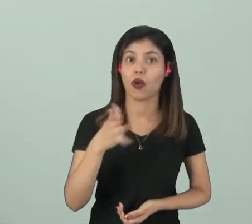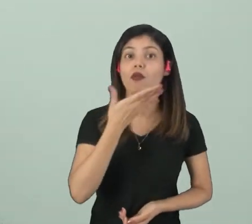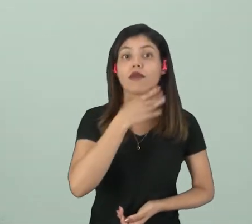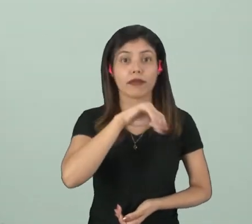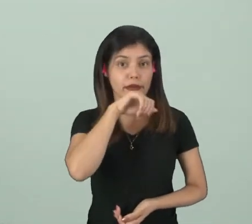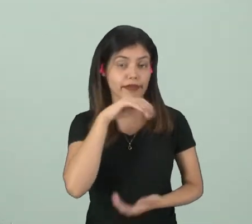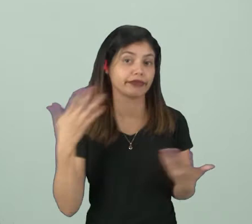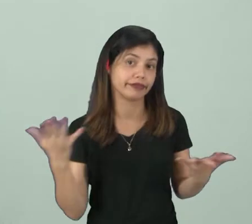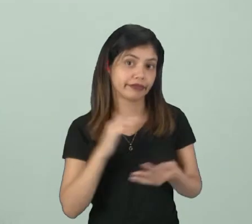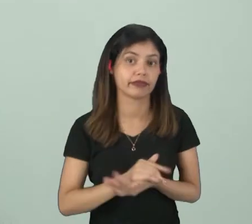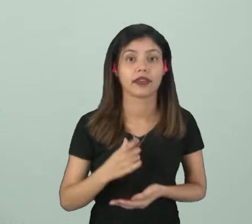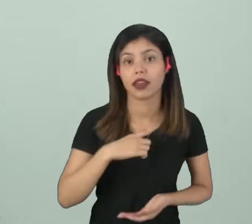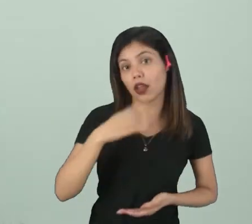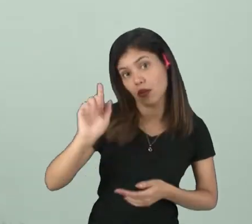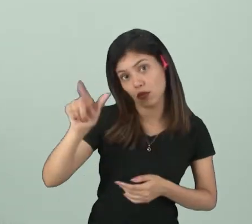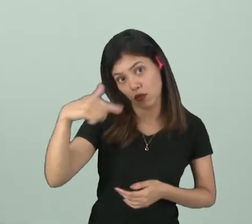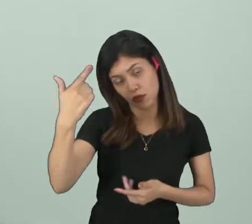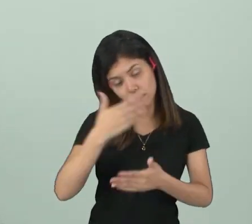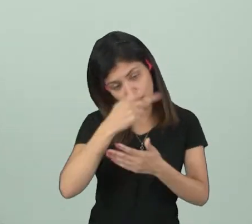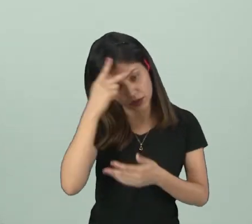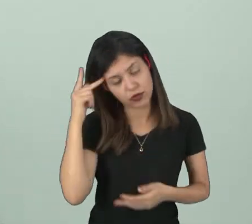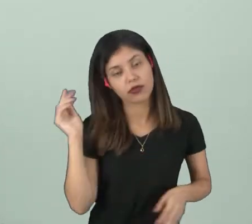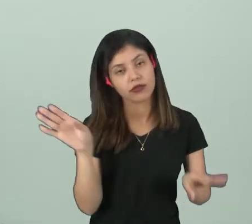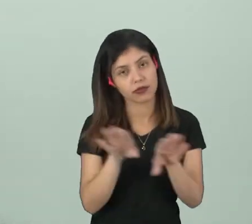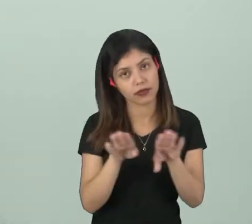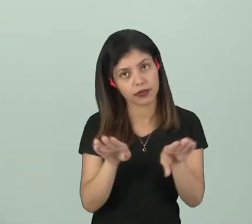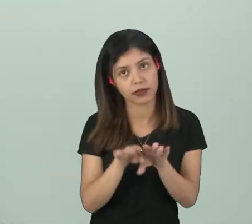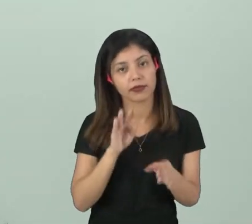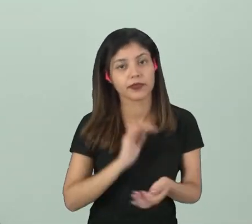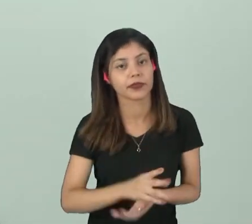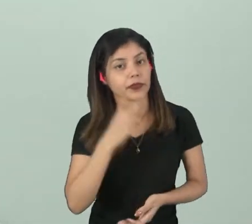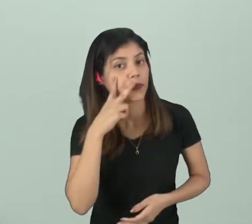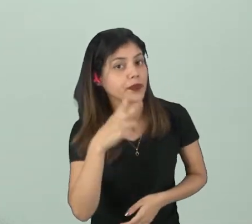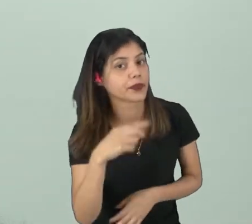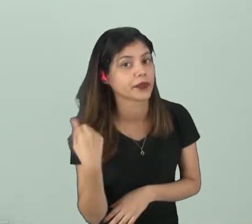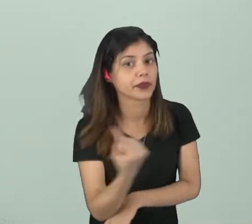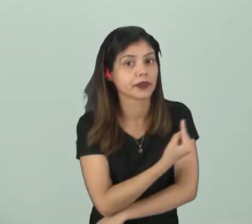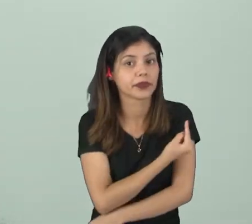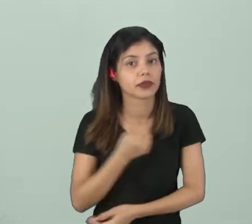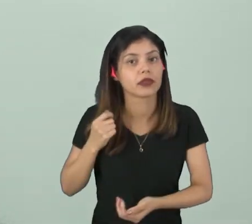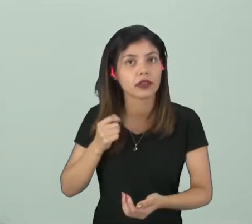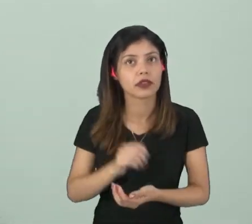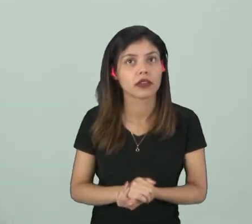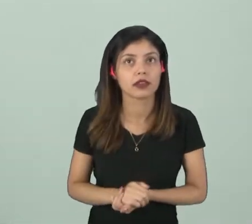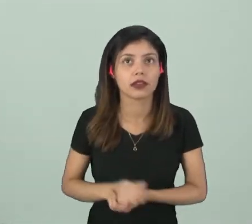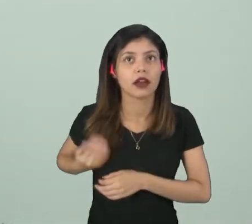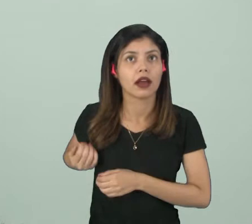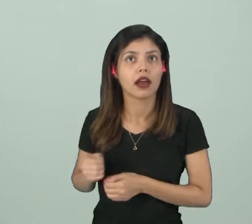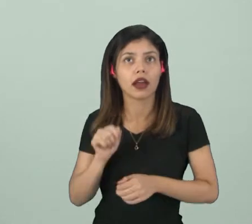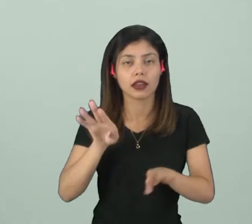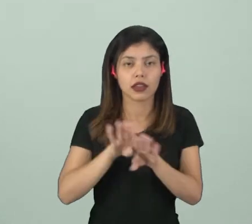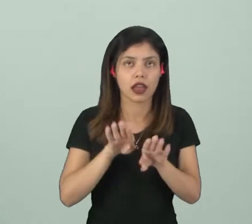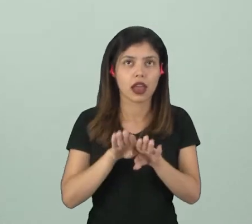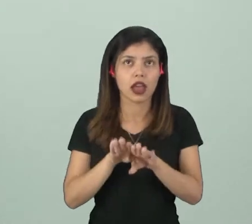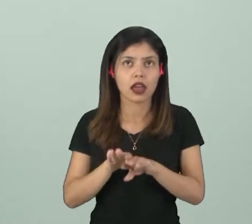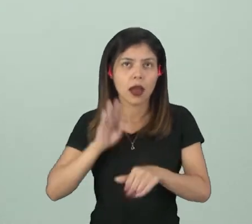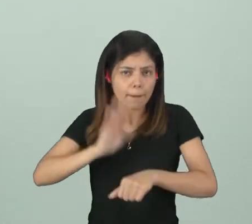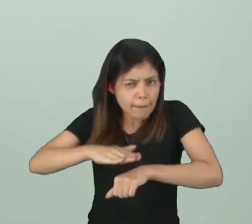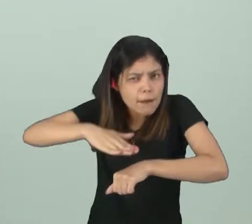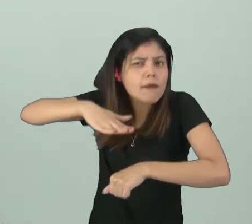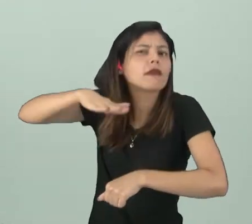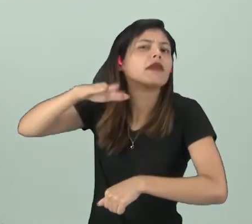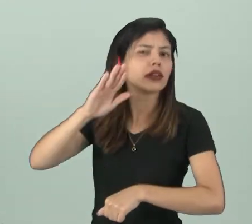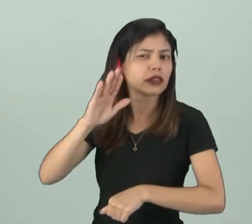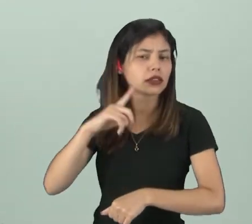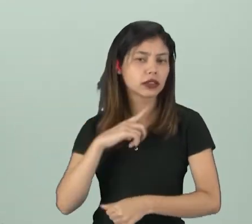pai. Infelizmente, tem outras pessoas também. Veja que nós estamos intensificando aquilo que está sendo proposto no